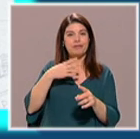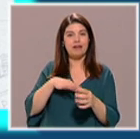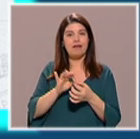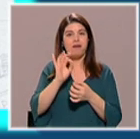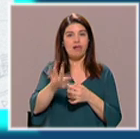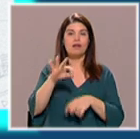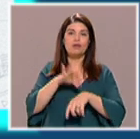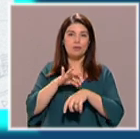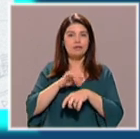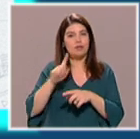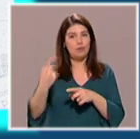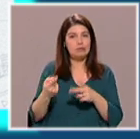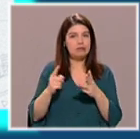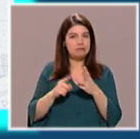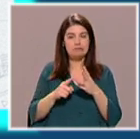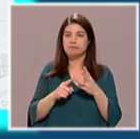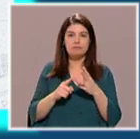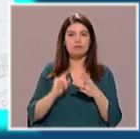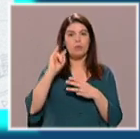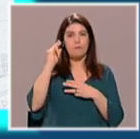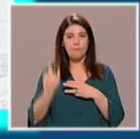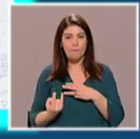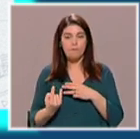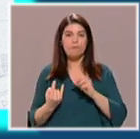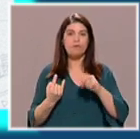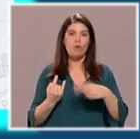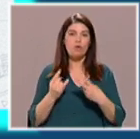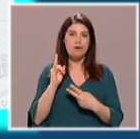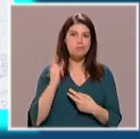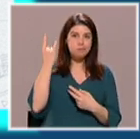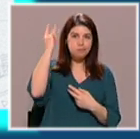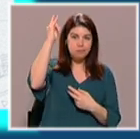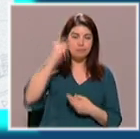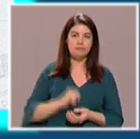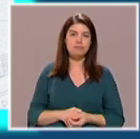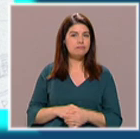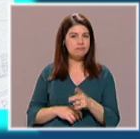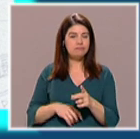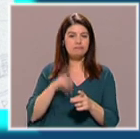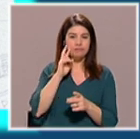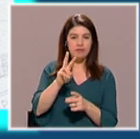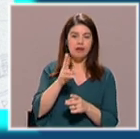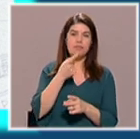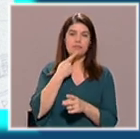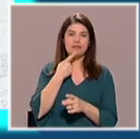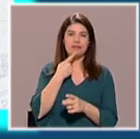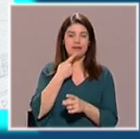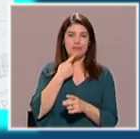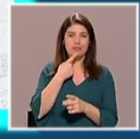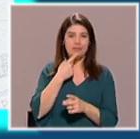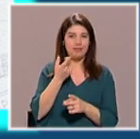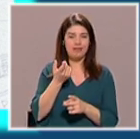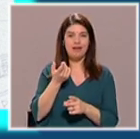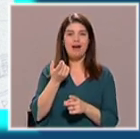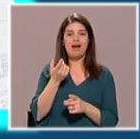que diz respeito ao nanismo hipofisário e ao gigantismo. É fácil de percebermos através da imagem que esta doença